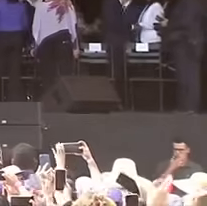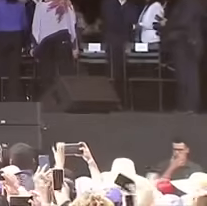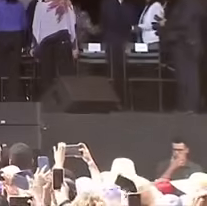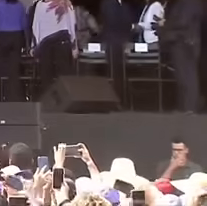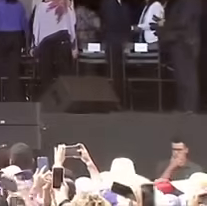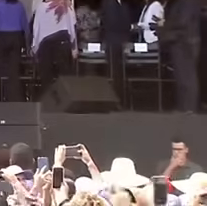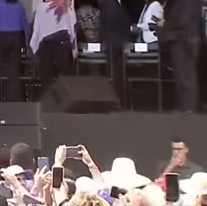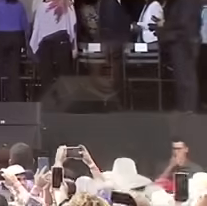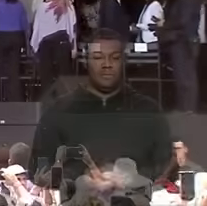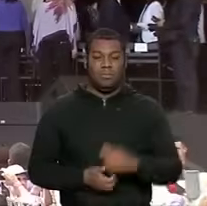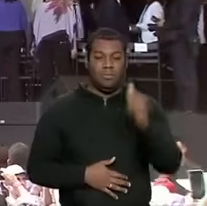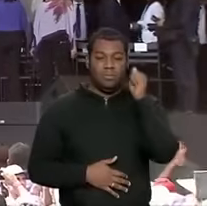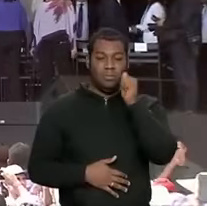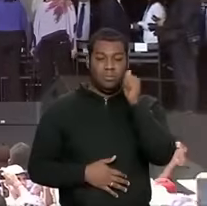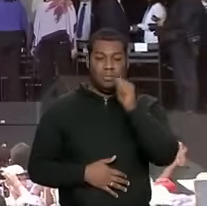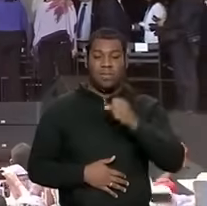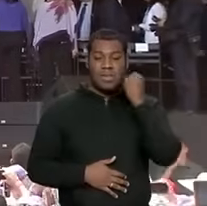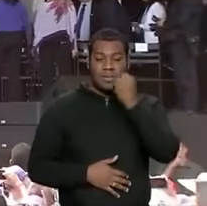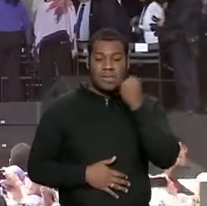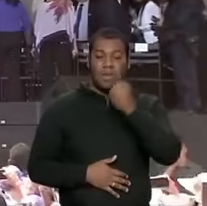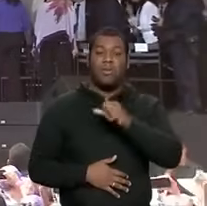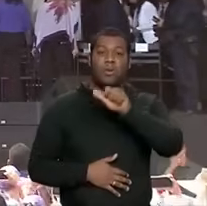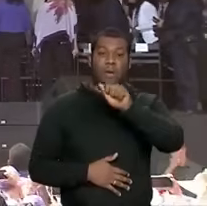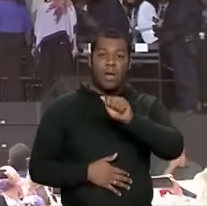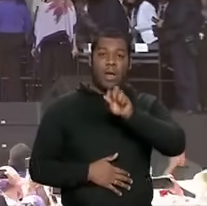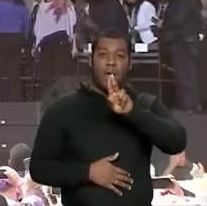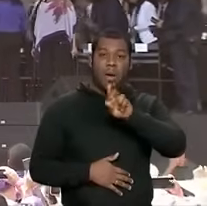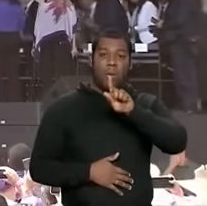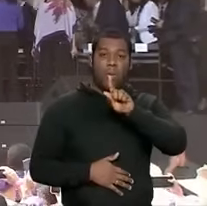a Senadora Augusta Brito